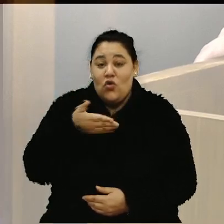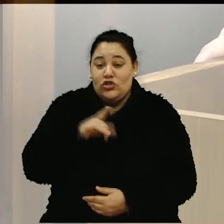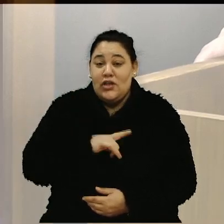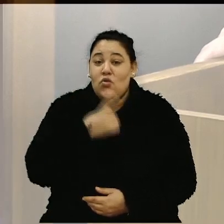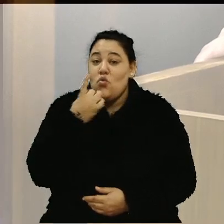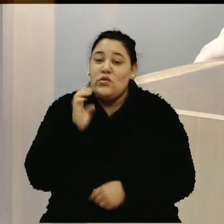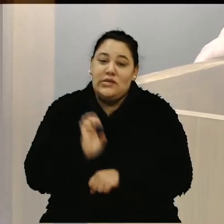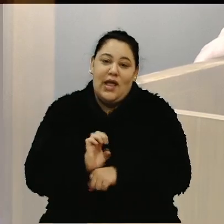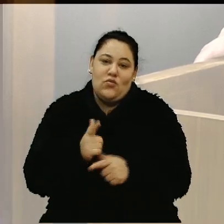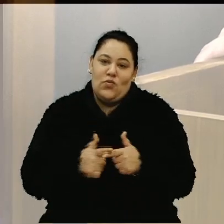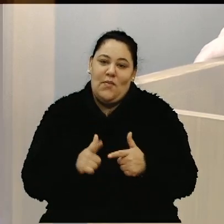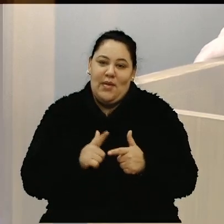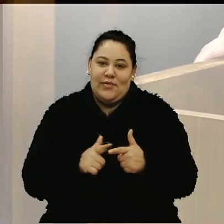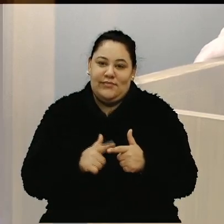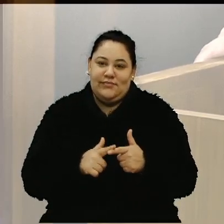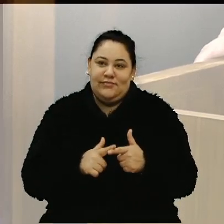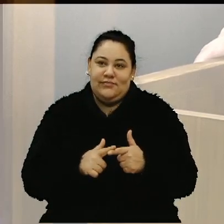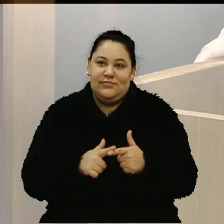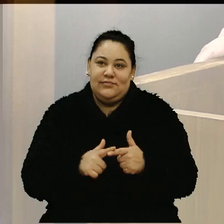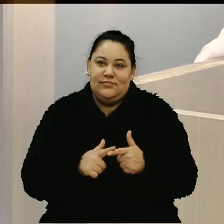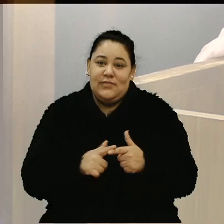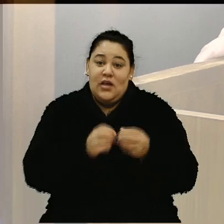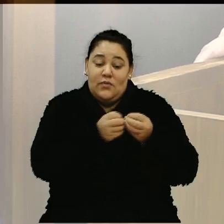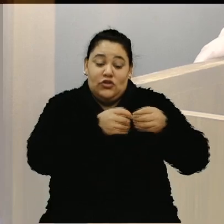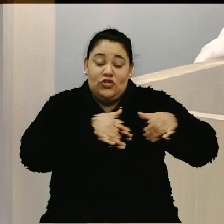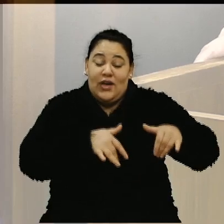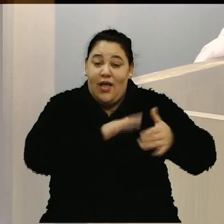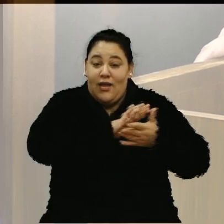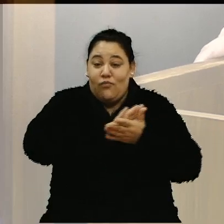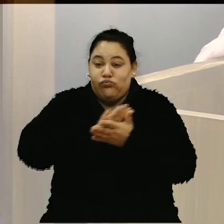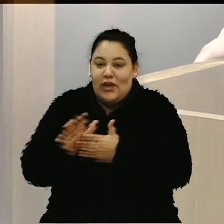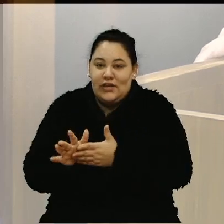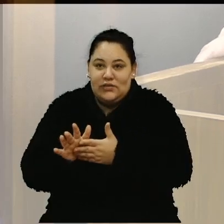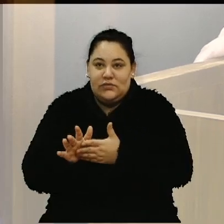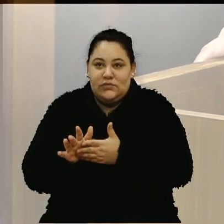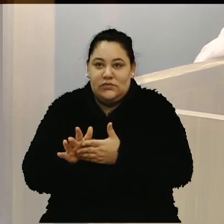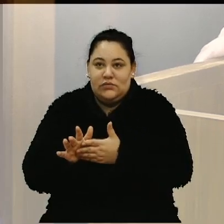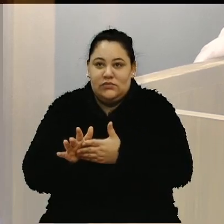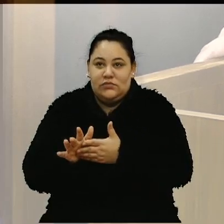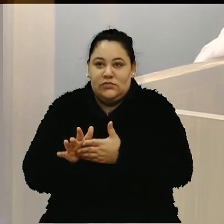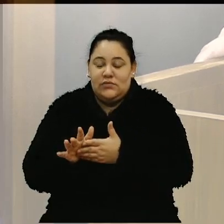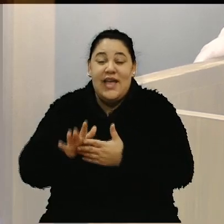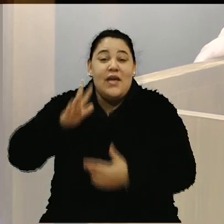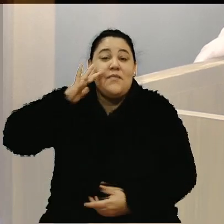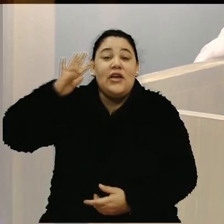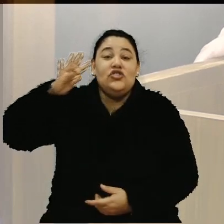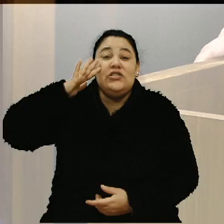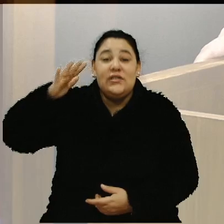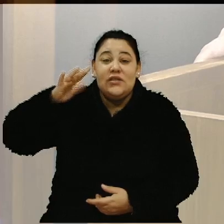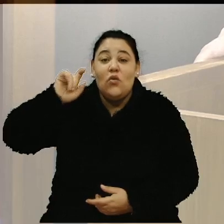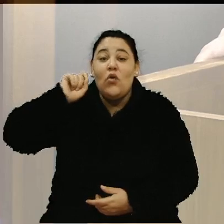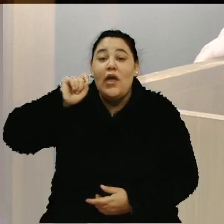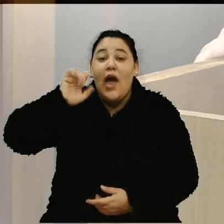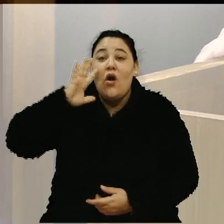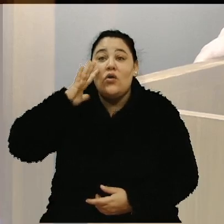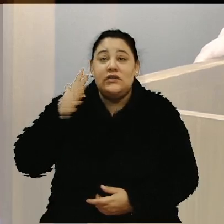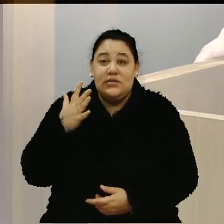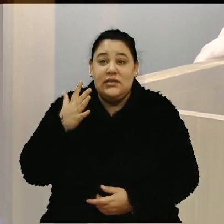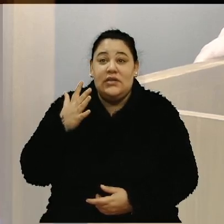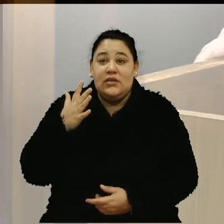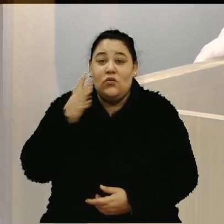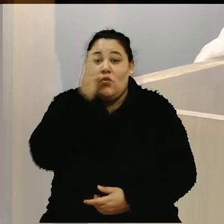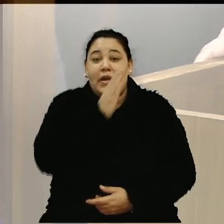massacrado com argumentos distorcidos de que ele não ajudou e que muitas das mortes eram